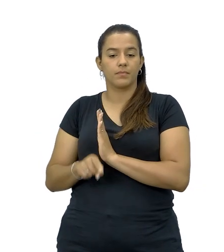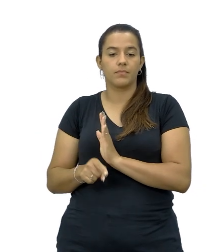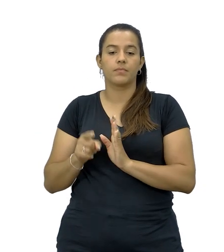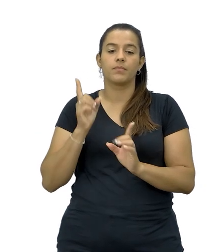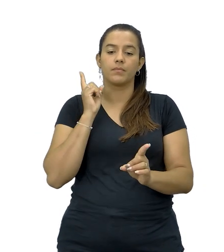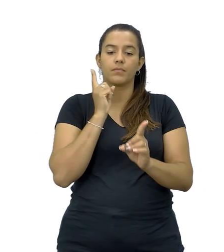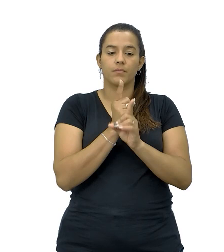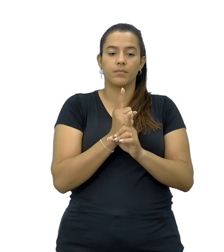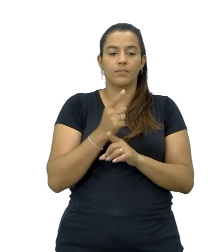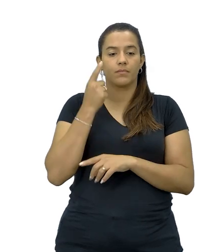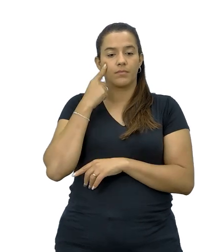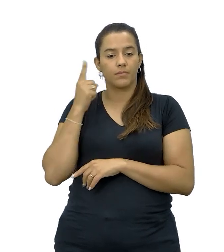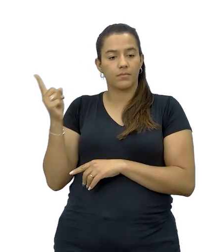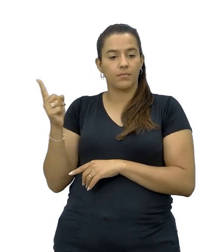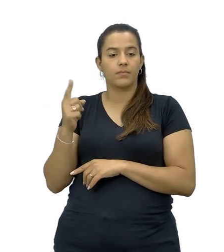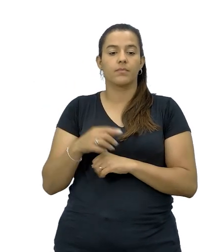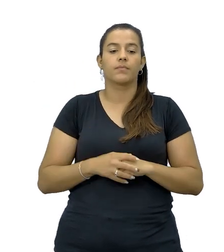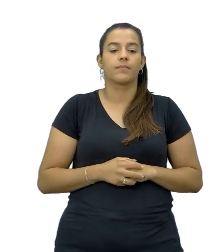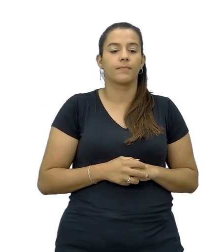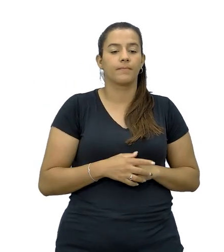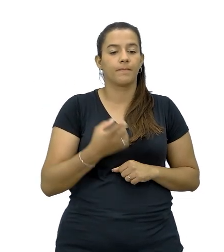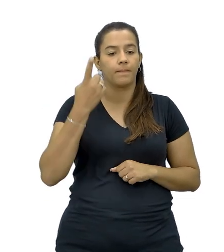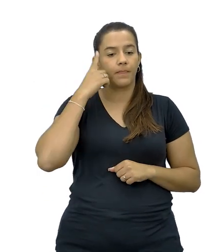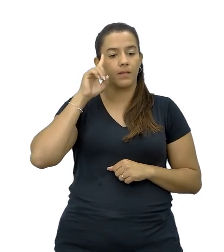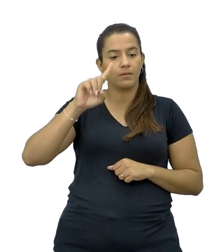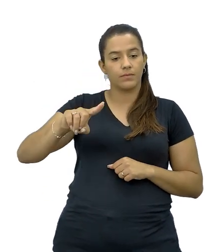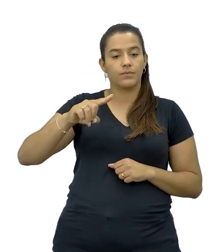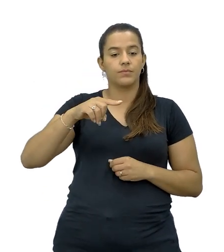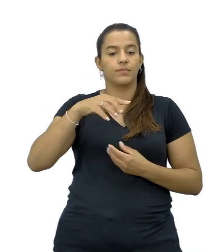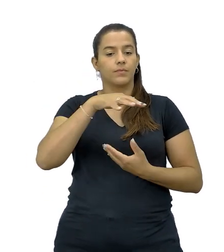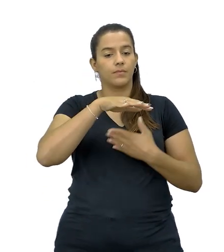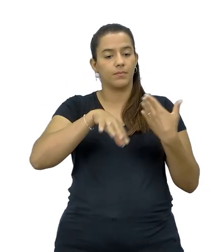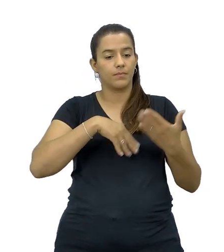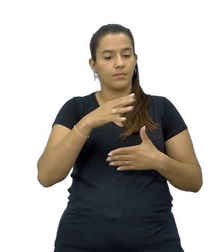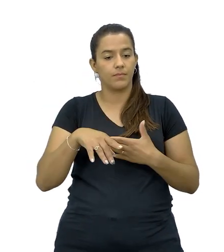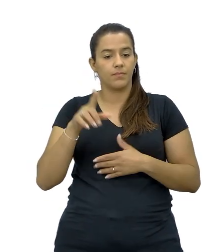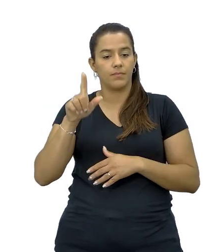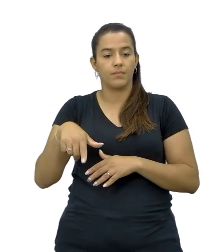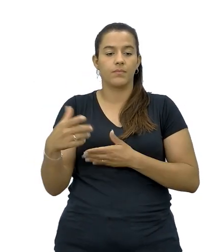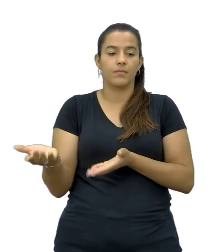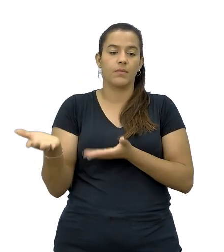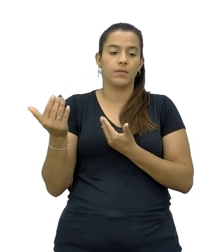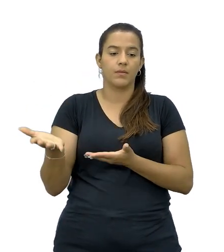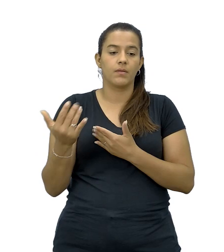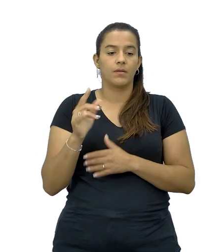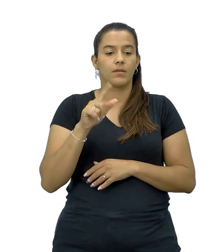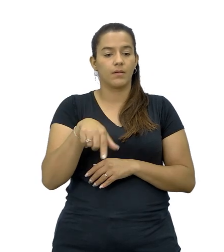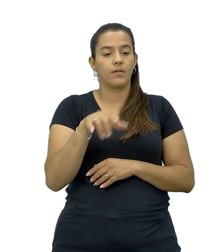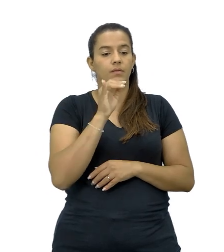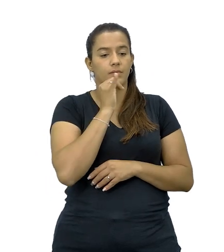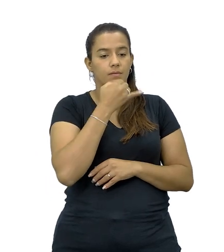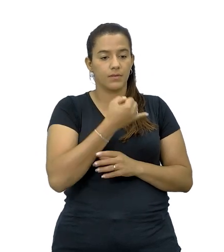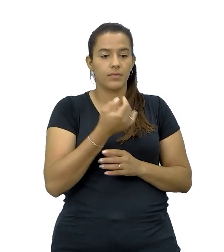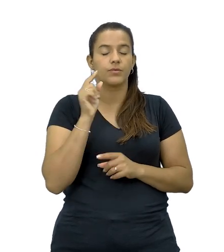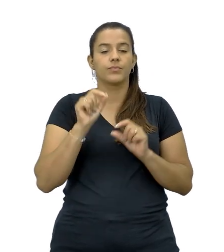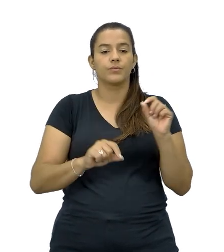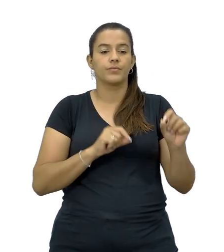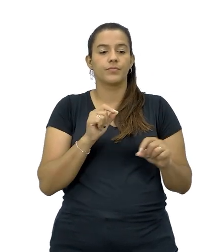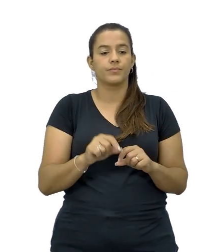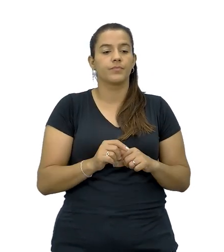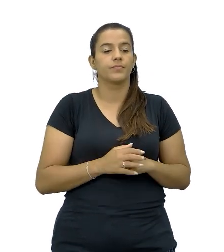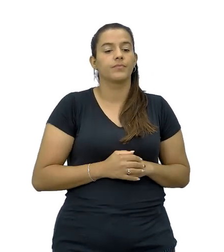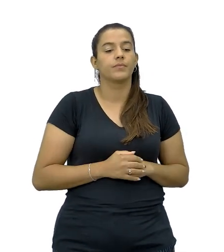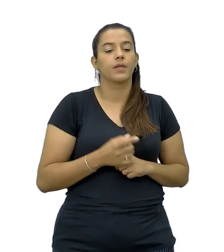essa questão, onde tem um dia embaraçado, é uma jovem que ela está muito chateada porque ela